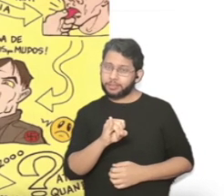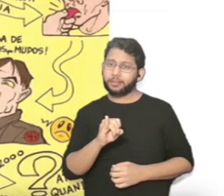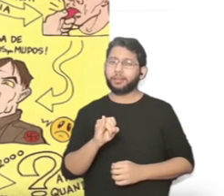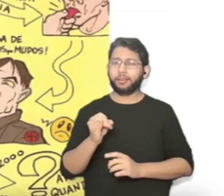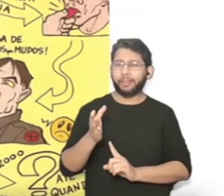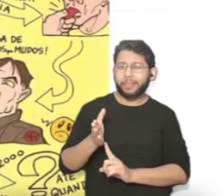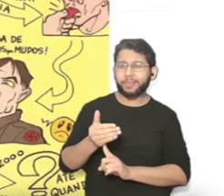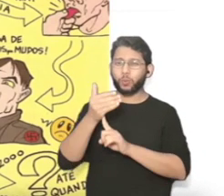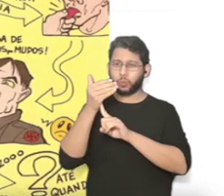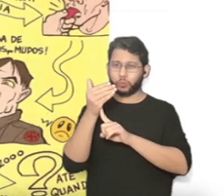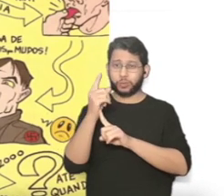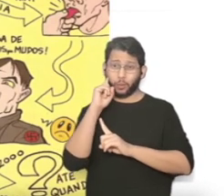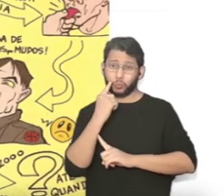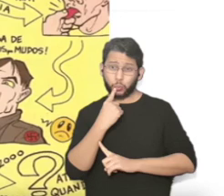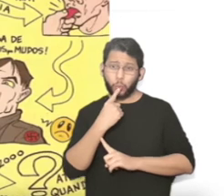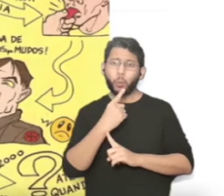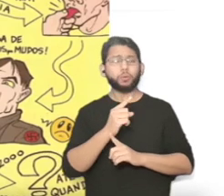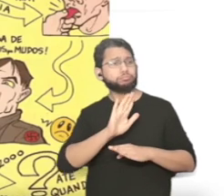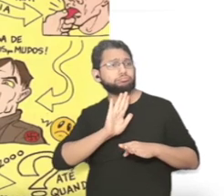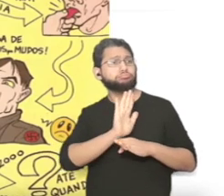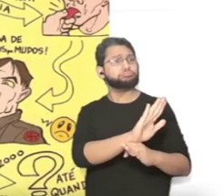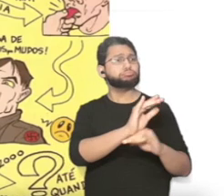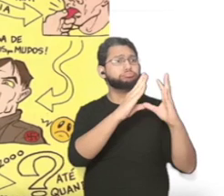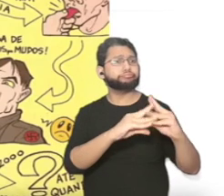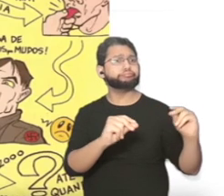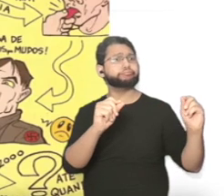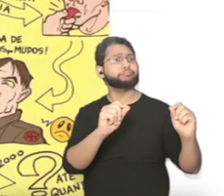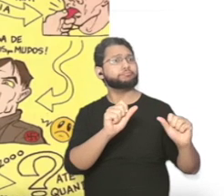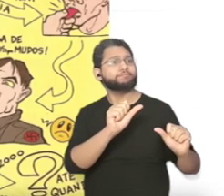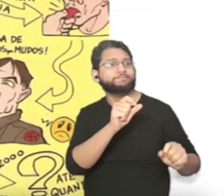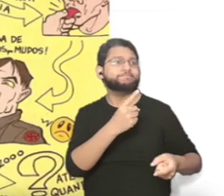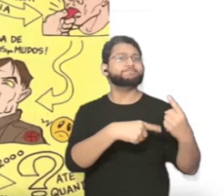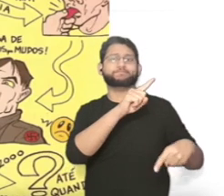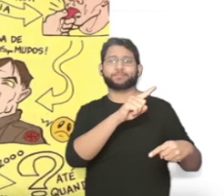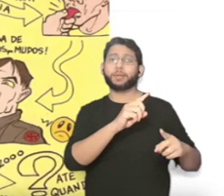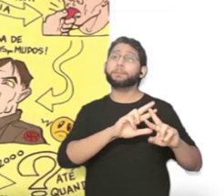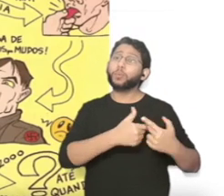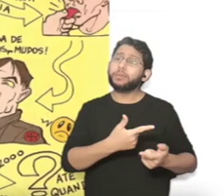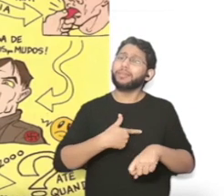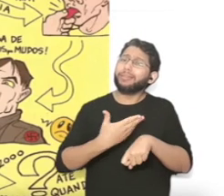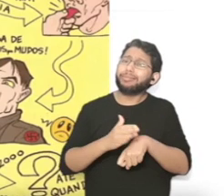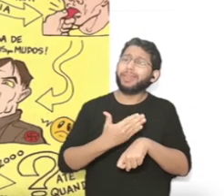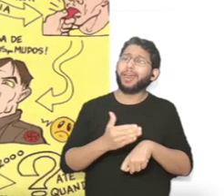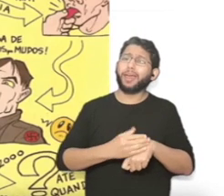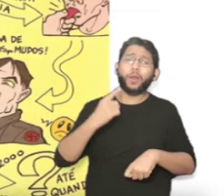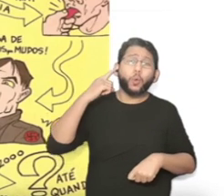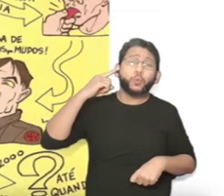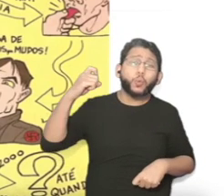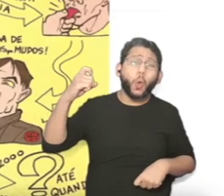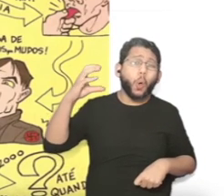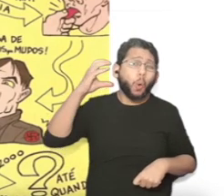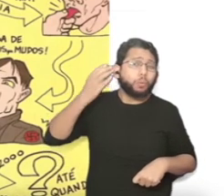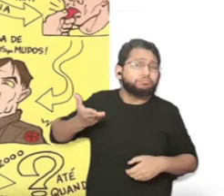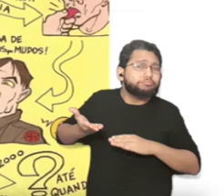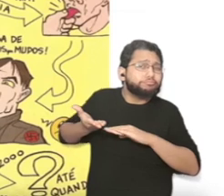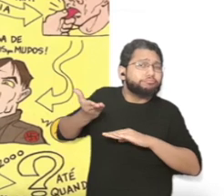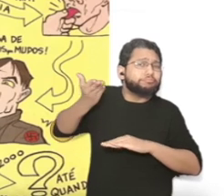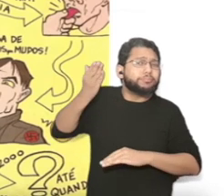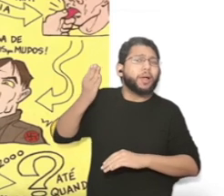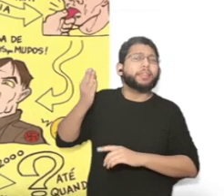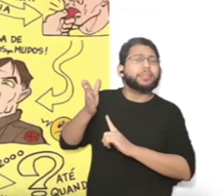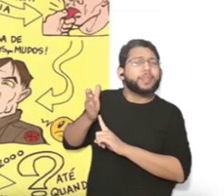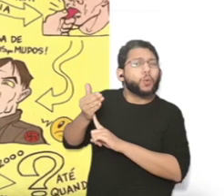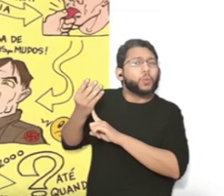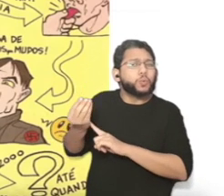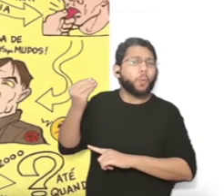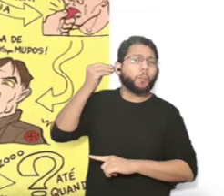podia-se chegar a uma cura para os surdos e por isso ele buscava a amplificação sonora e a identificação de